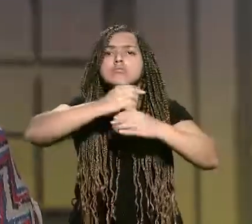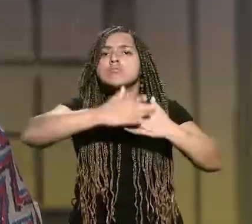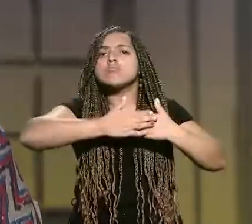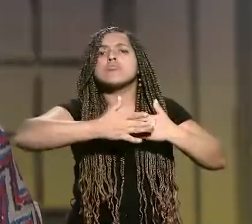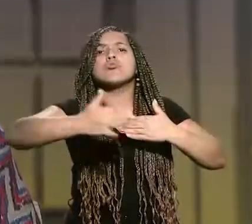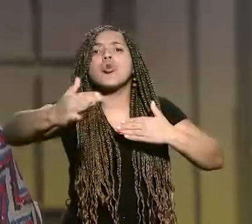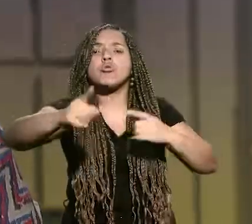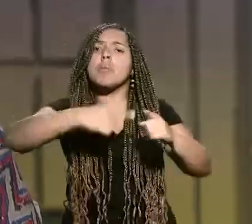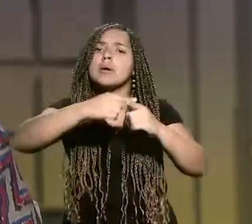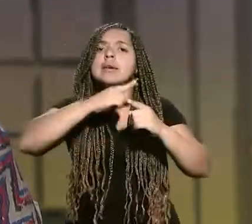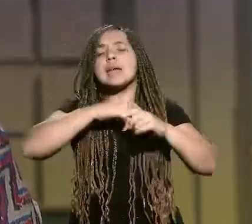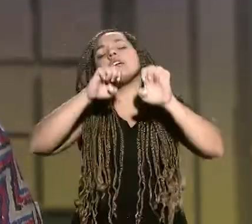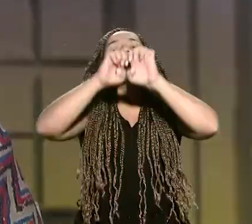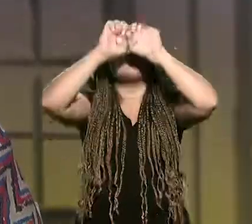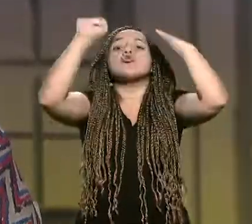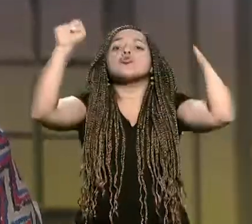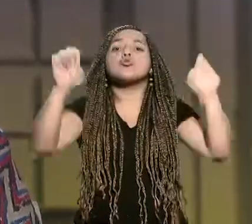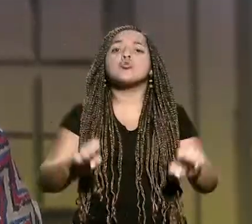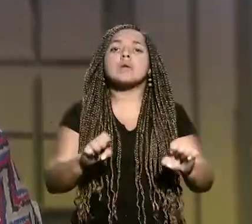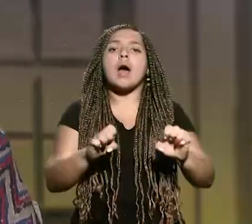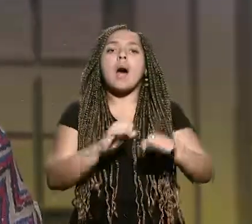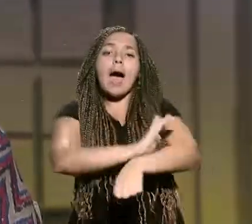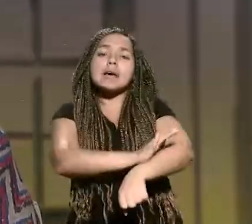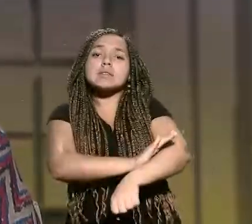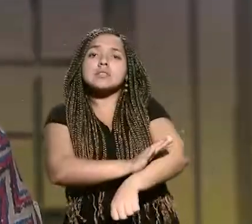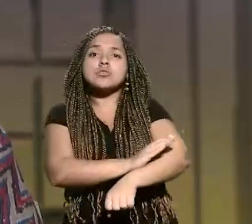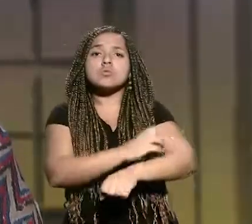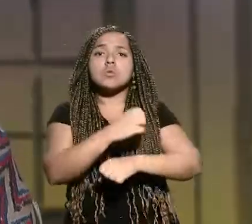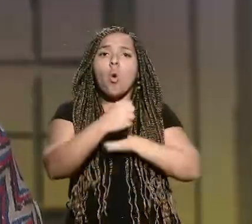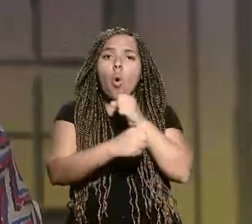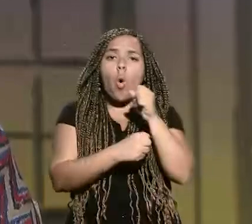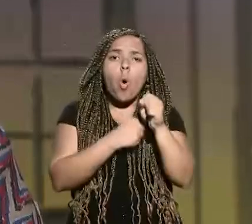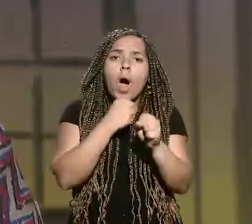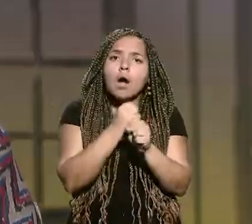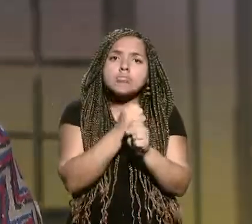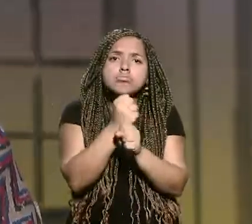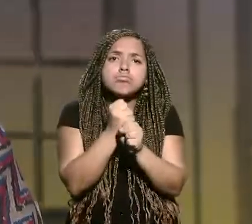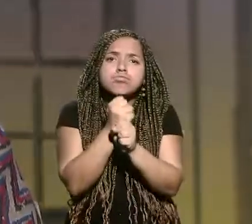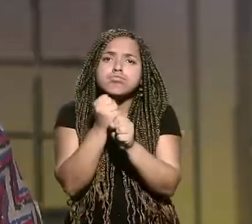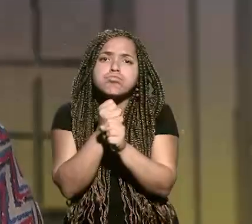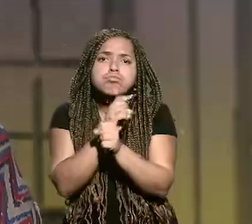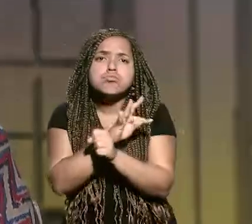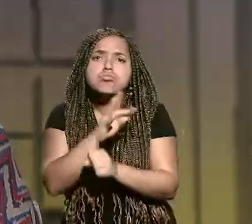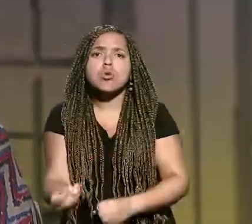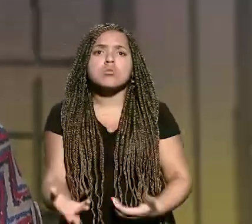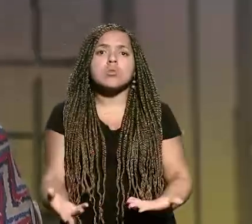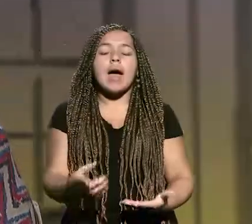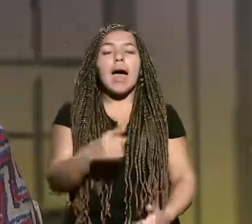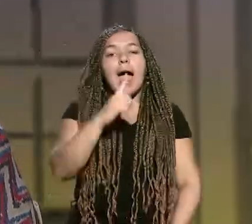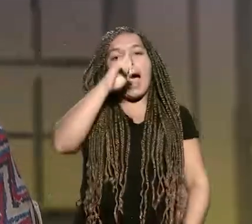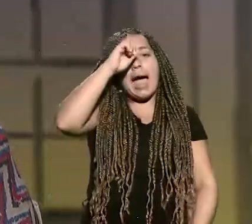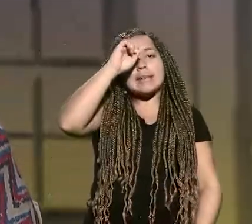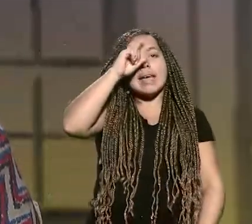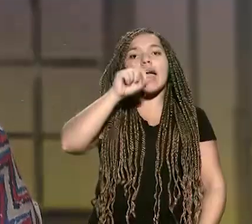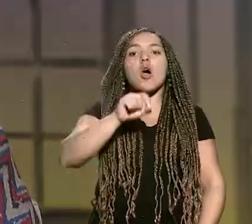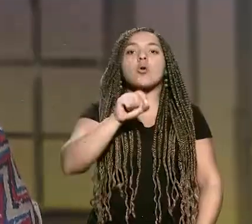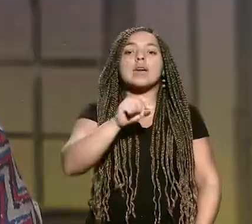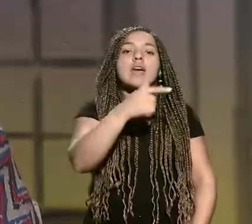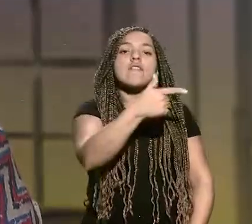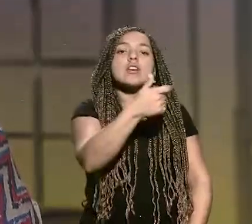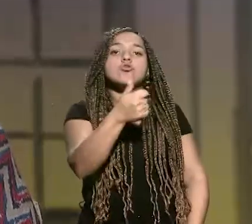muito interessante que, assim, essa campanha, ela foi idealizada por uma psicóloga negra,